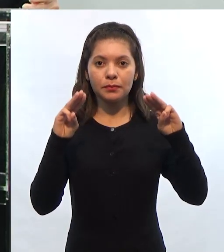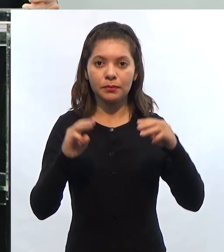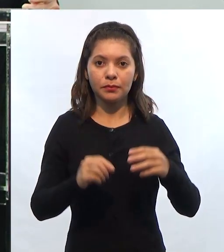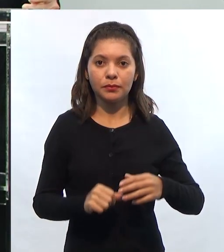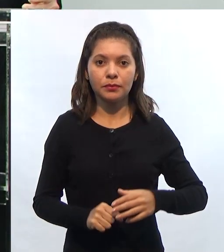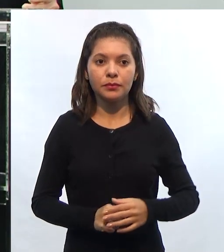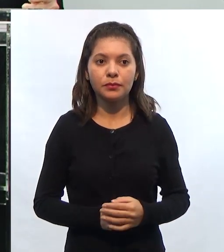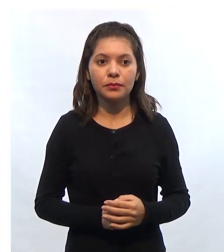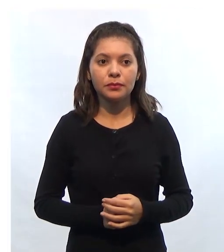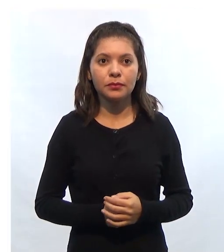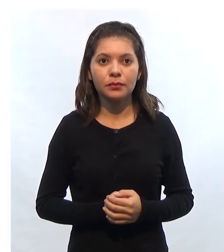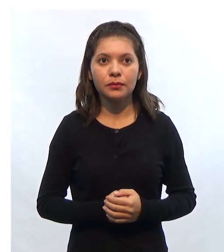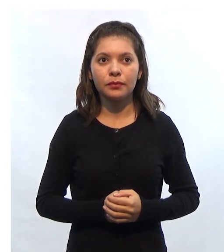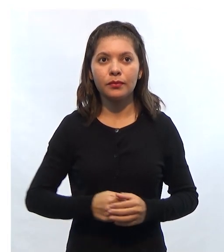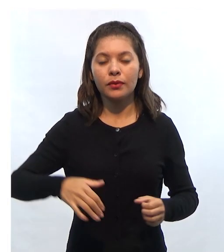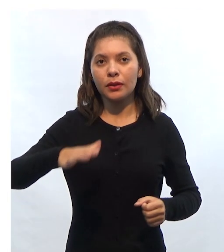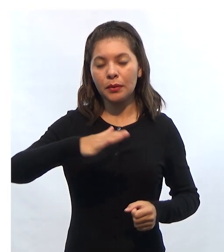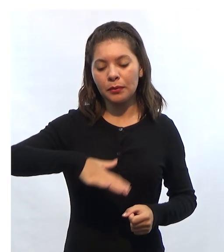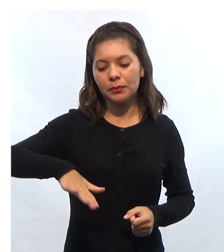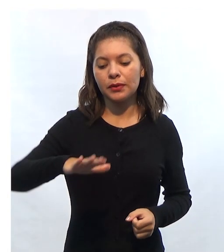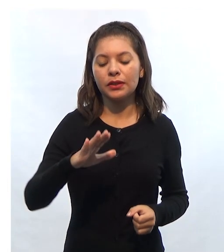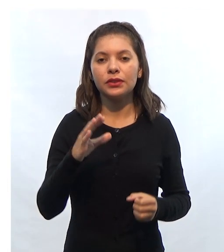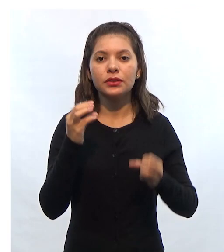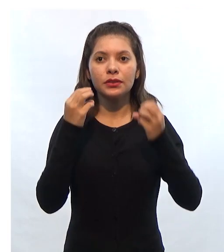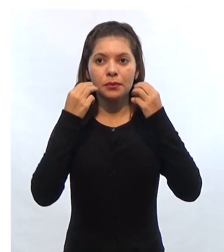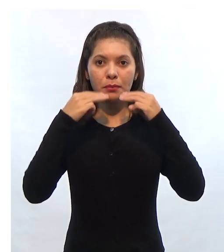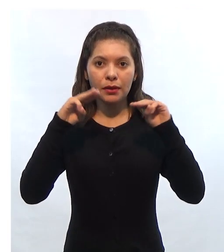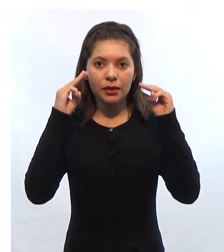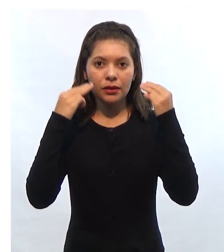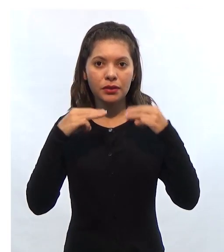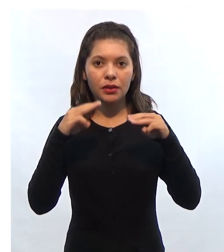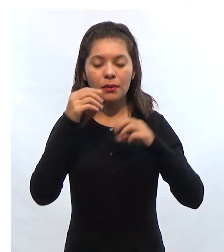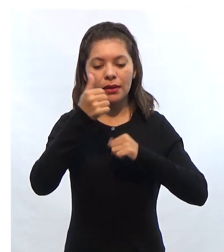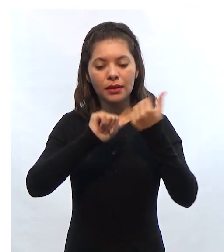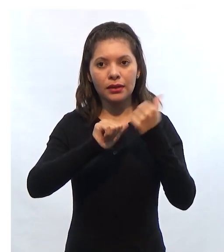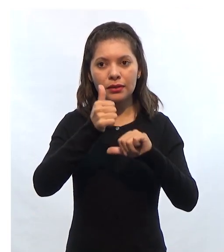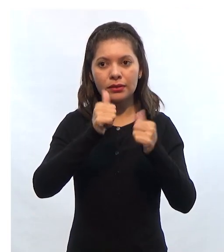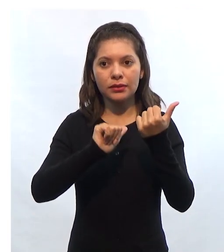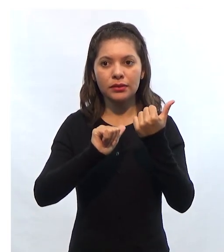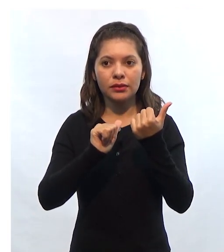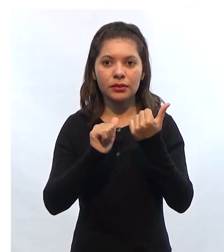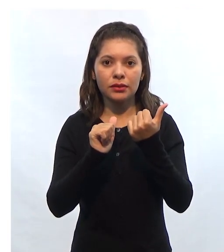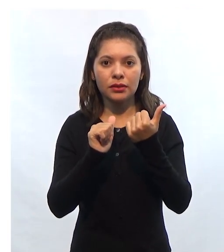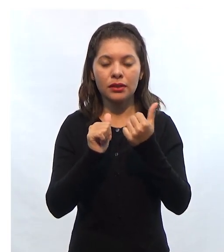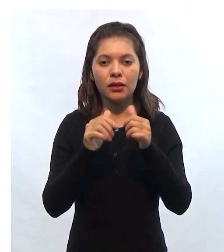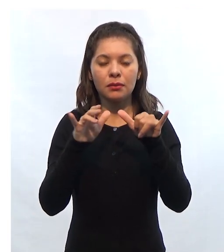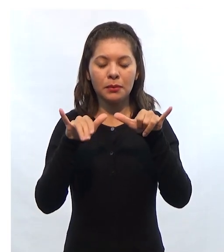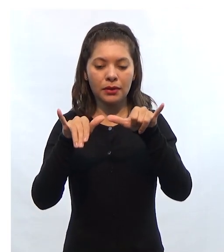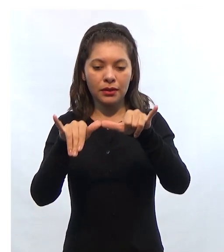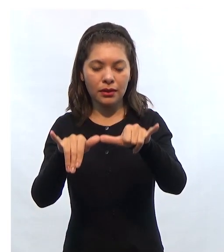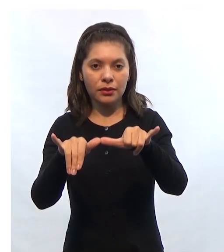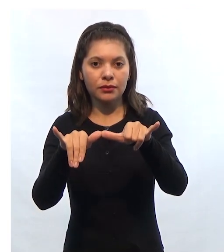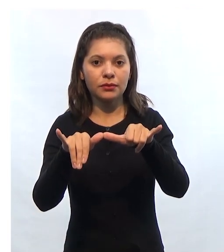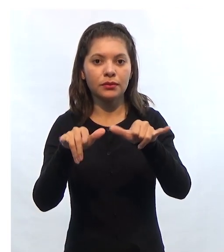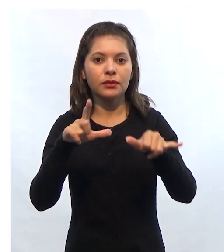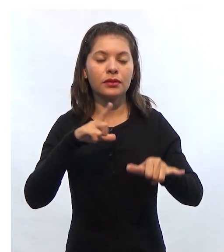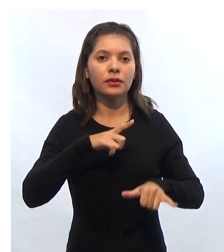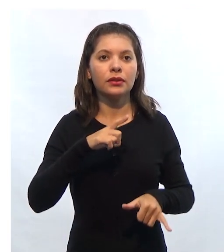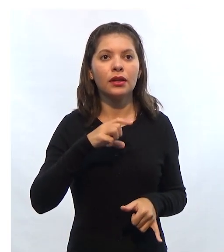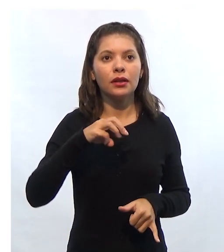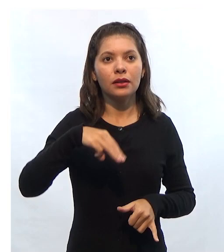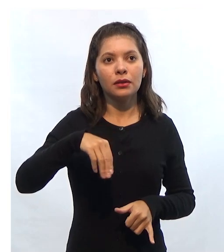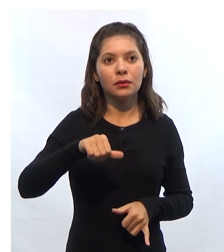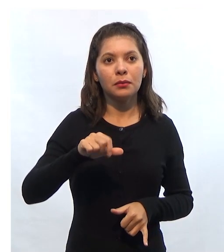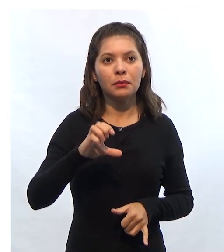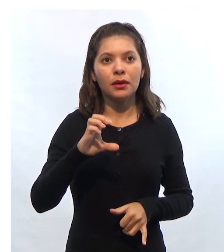marketing. Com relação aos ambientes de marketing, então, para fazer a análise do mercado, a gente vai ter